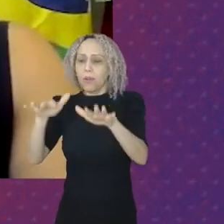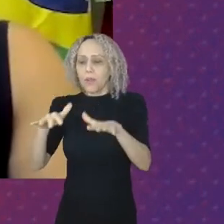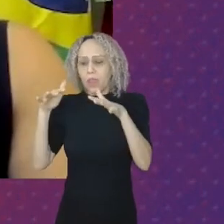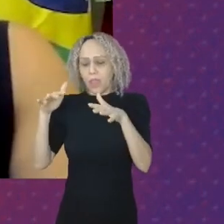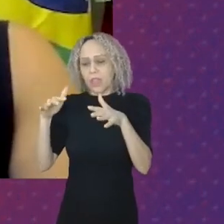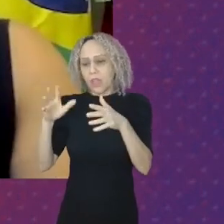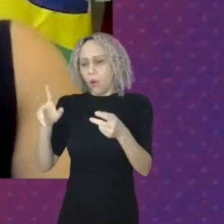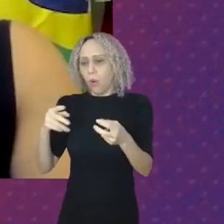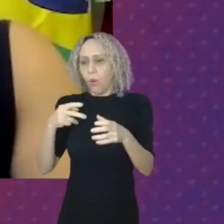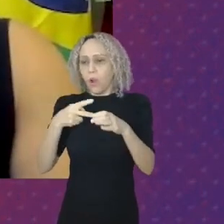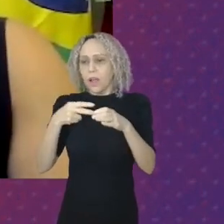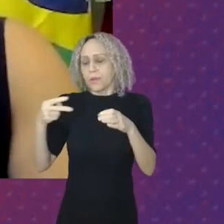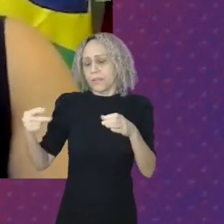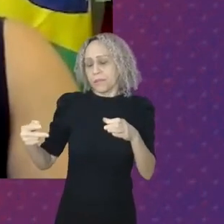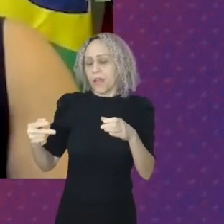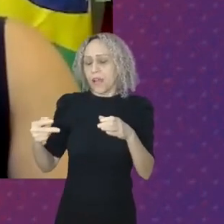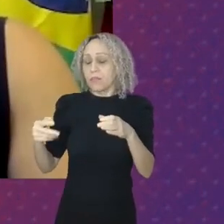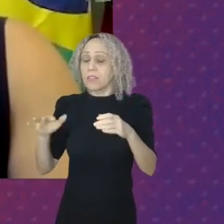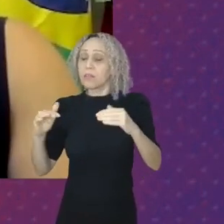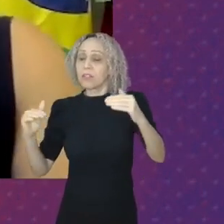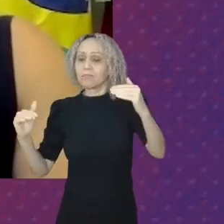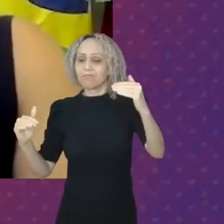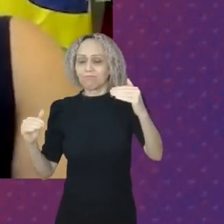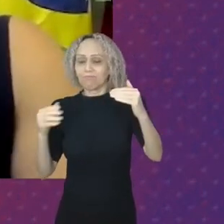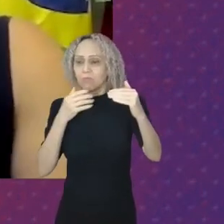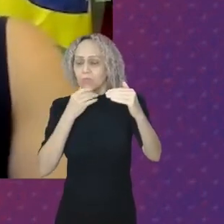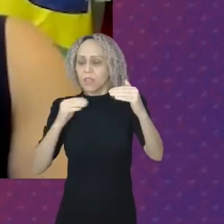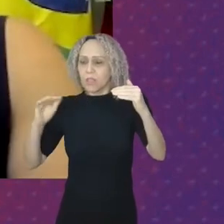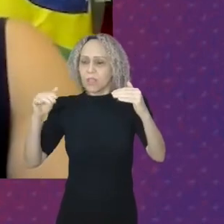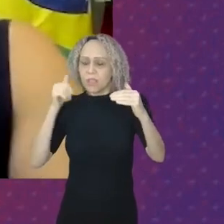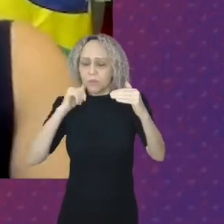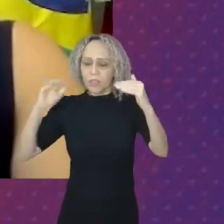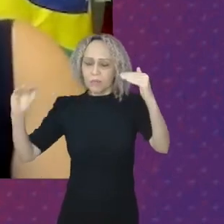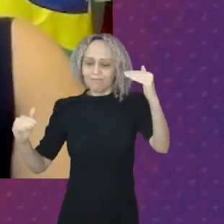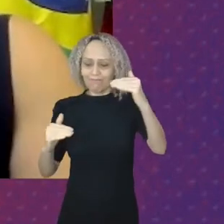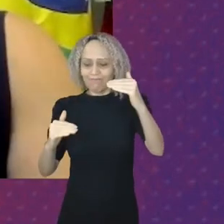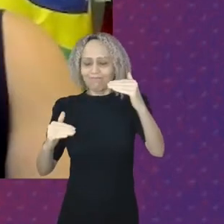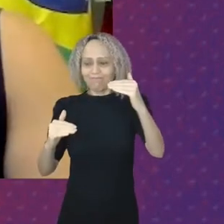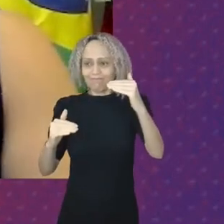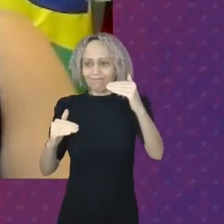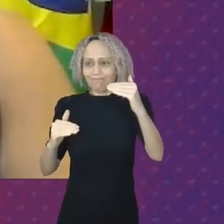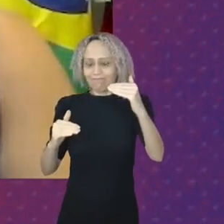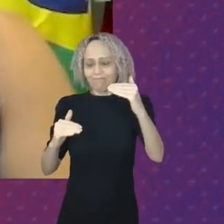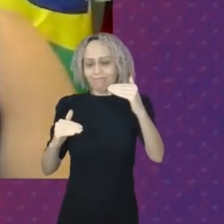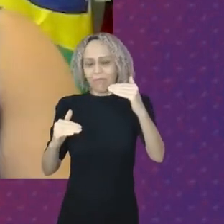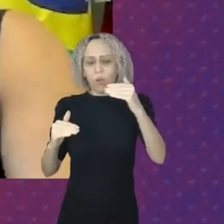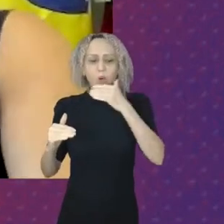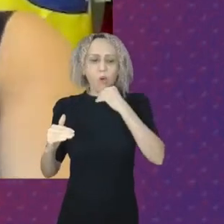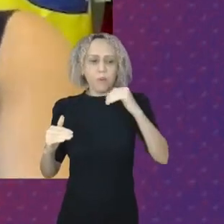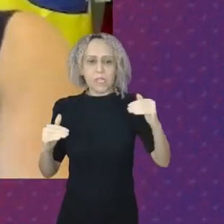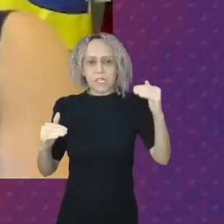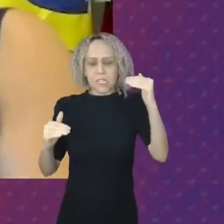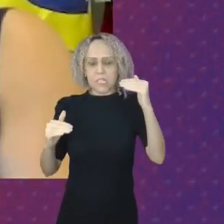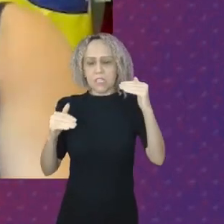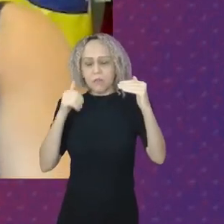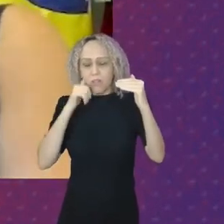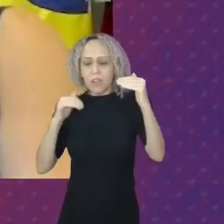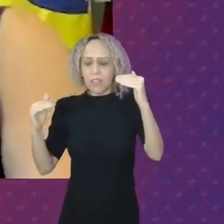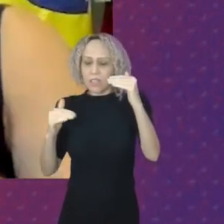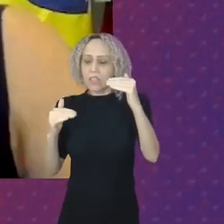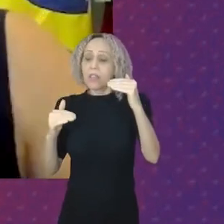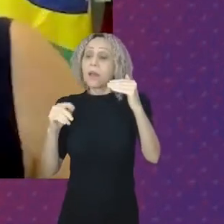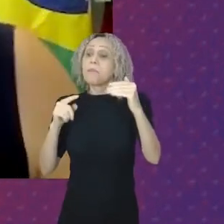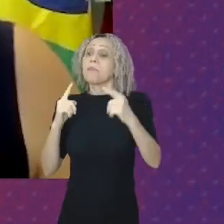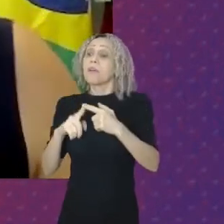municipais, porque são espaços de participação mais próximos da sua vida, da sua rotina,